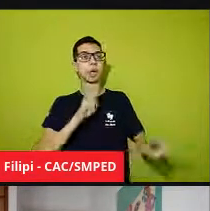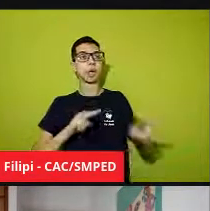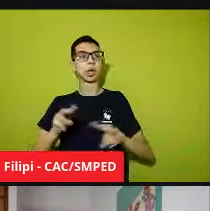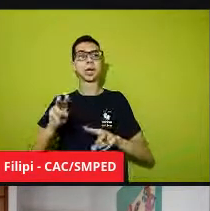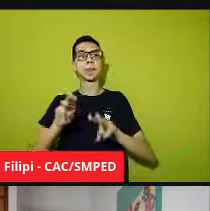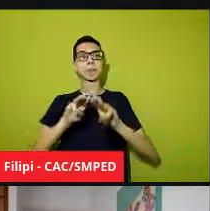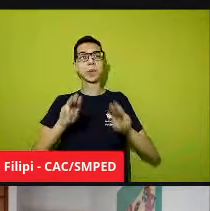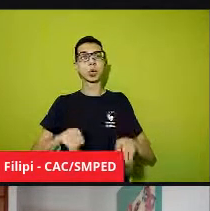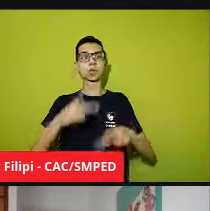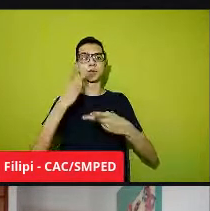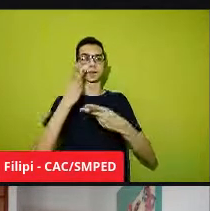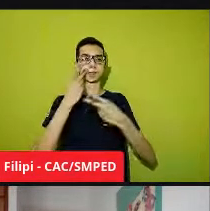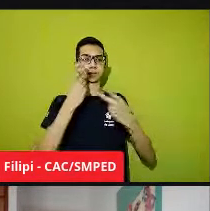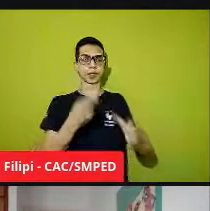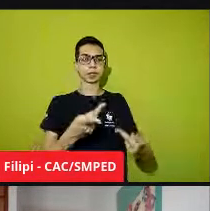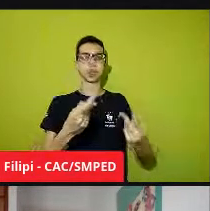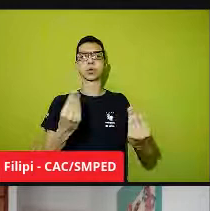Como